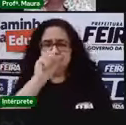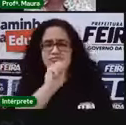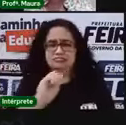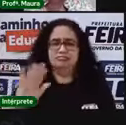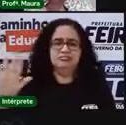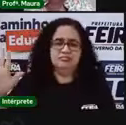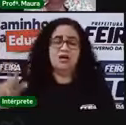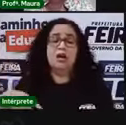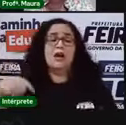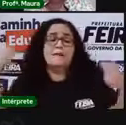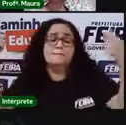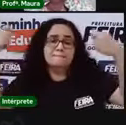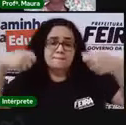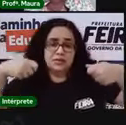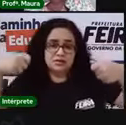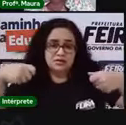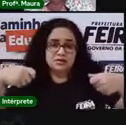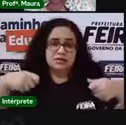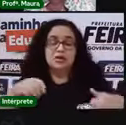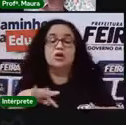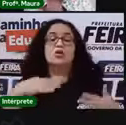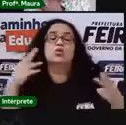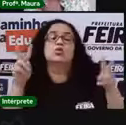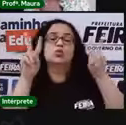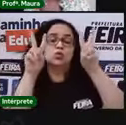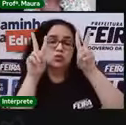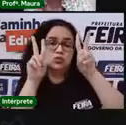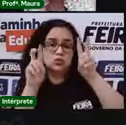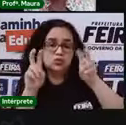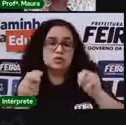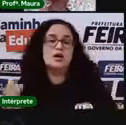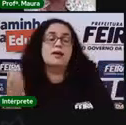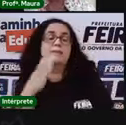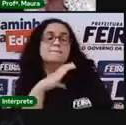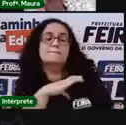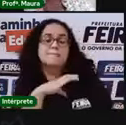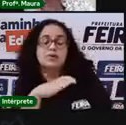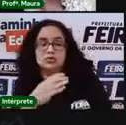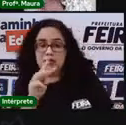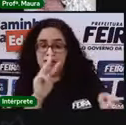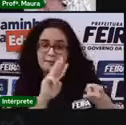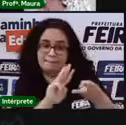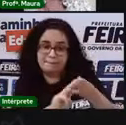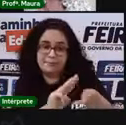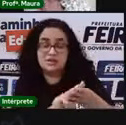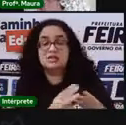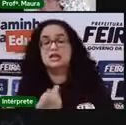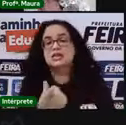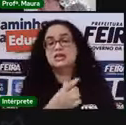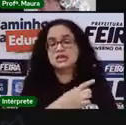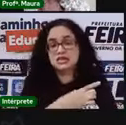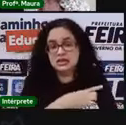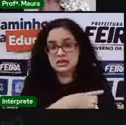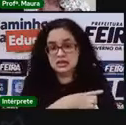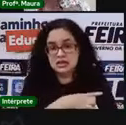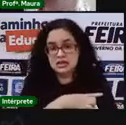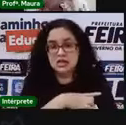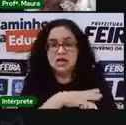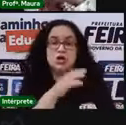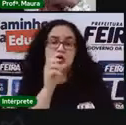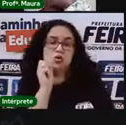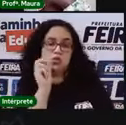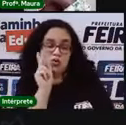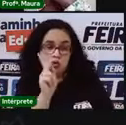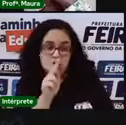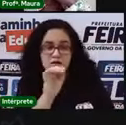Estou precisando mesmo de conteúdos de português e de matemática. E você vai ter, você já está tendo, tá certo,